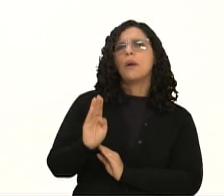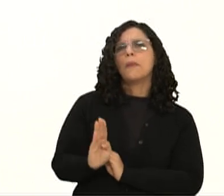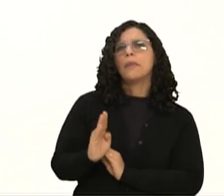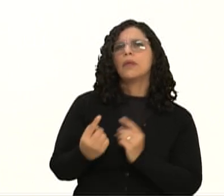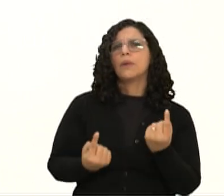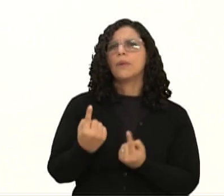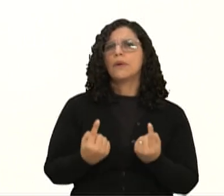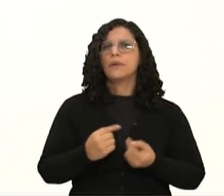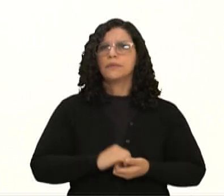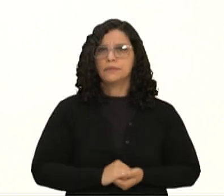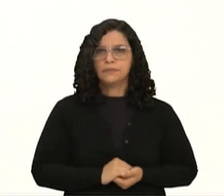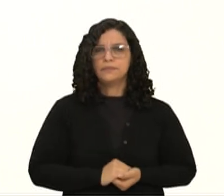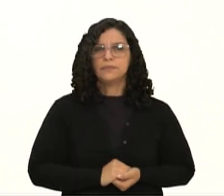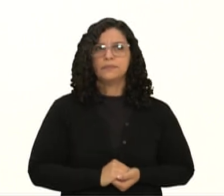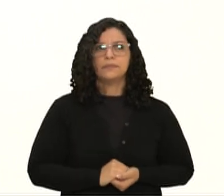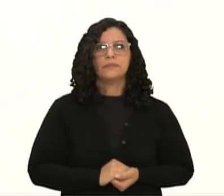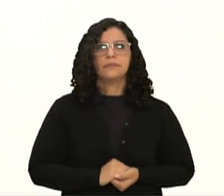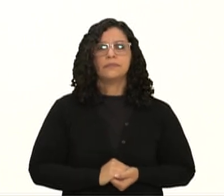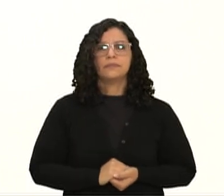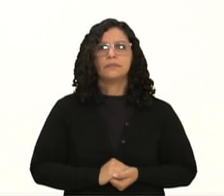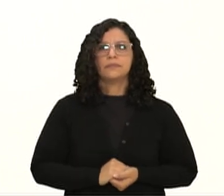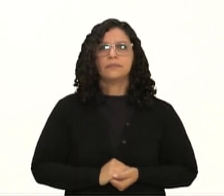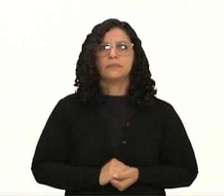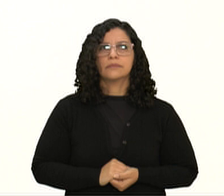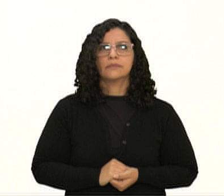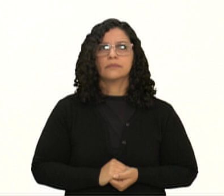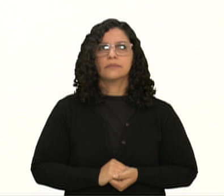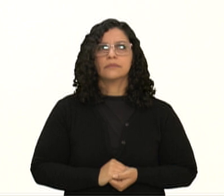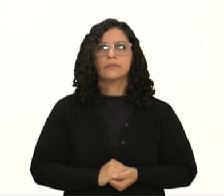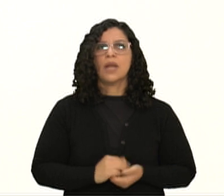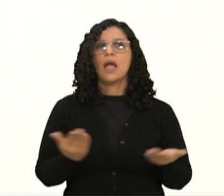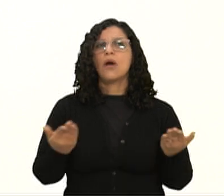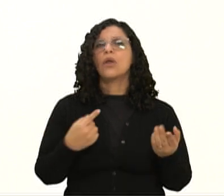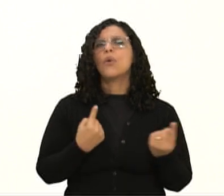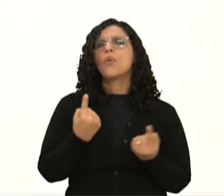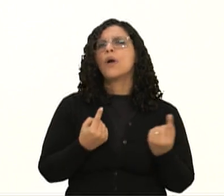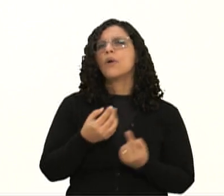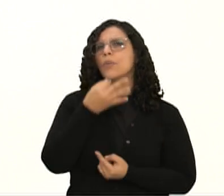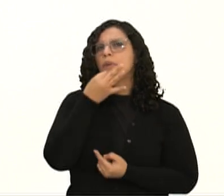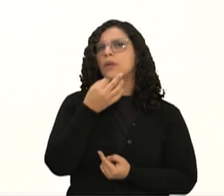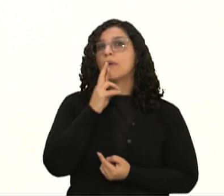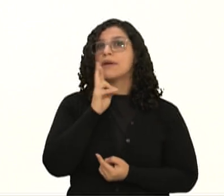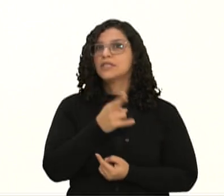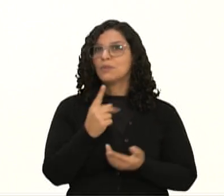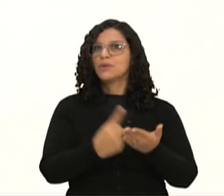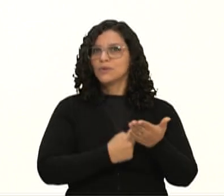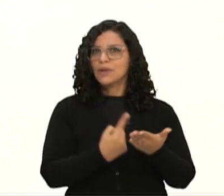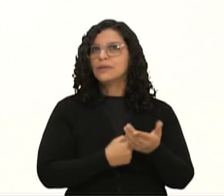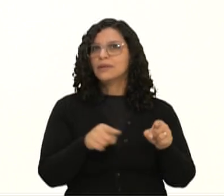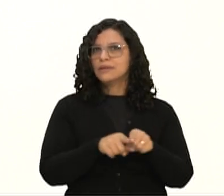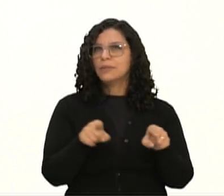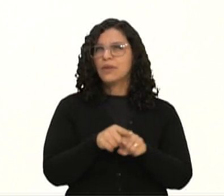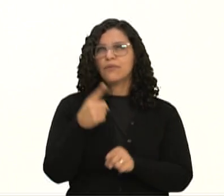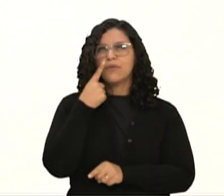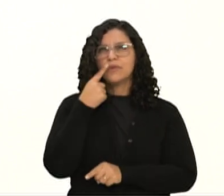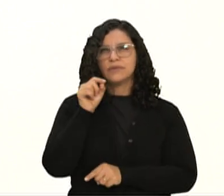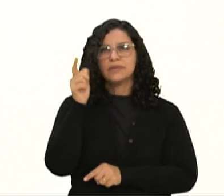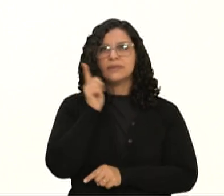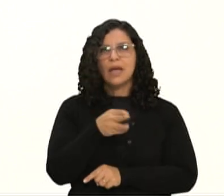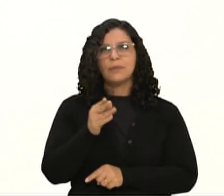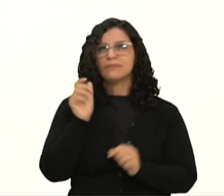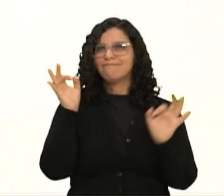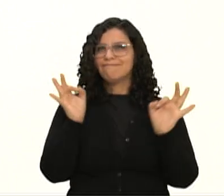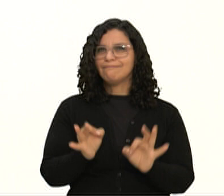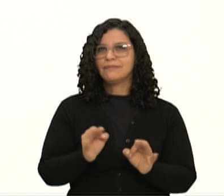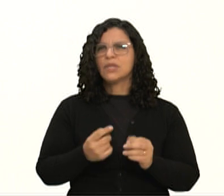sanitizer ou nós temos o soap. O que, que vocês acham? Anotem aí no caderno de vocês. Vamos ver se vocês